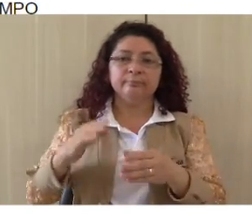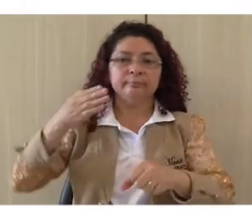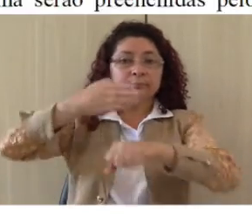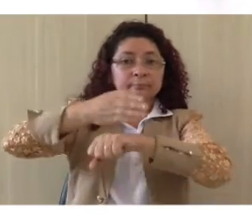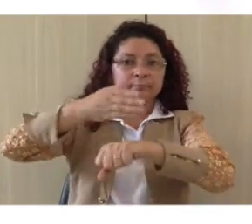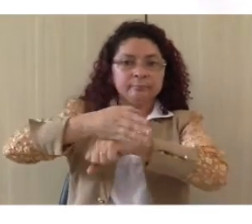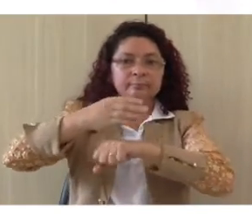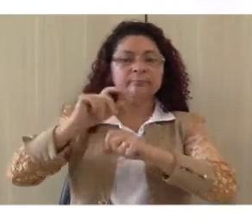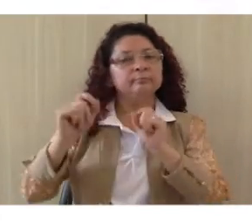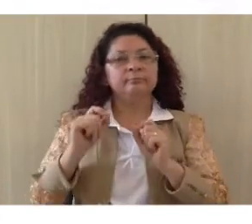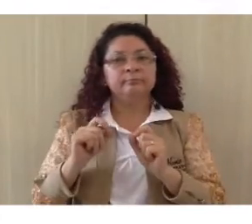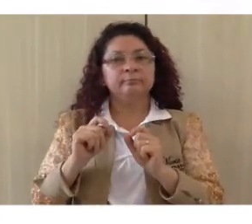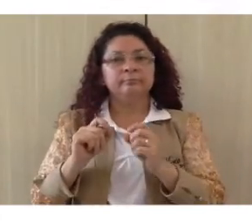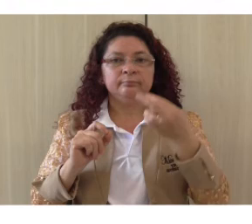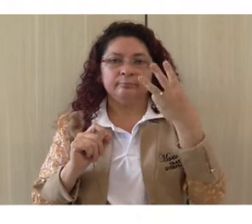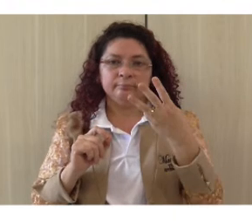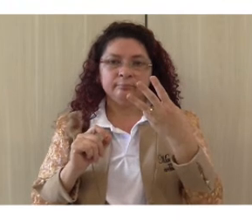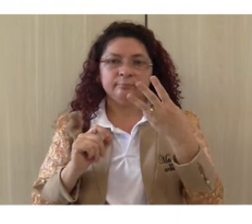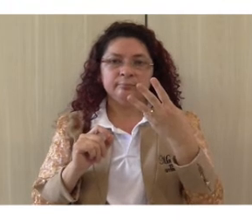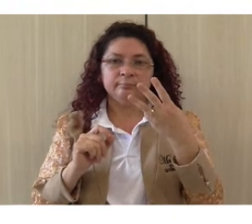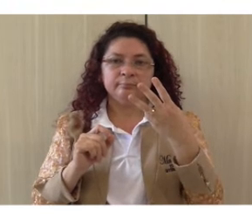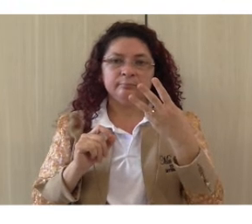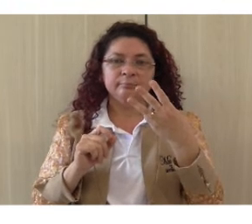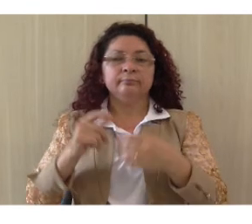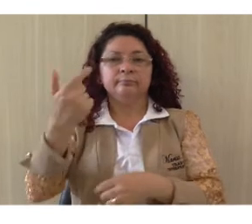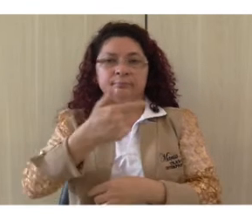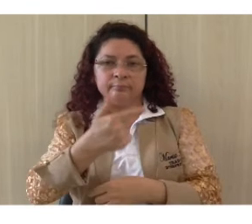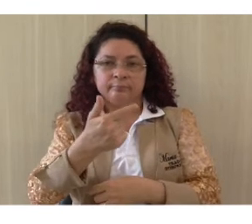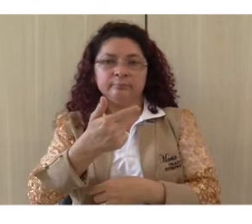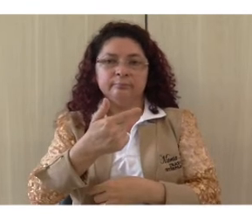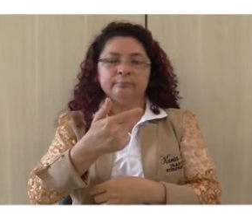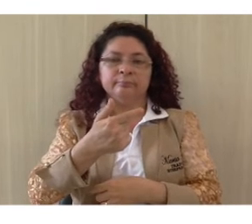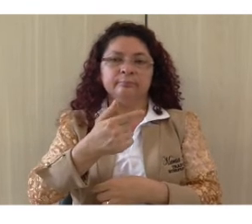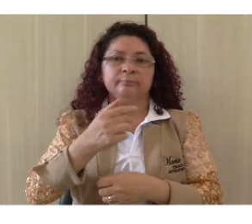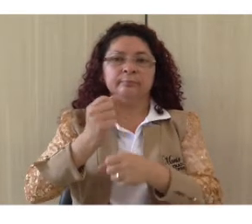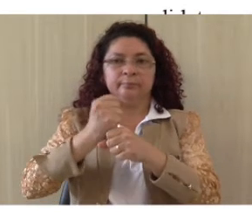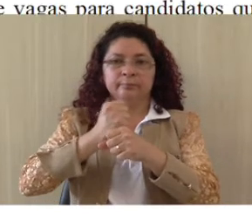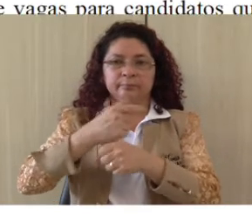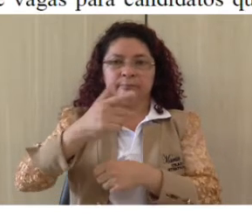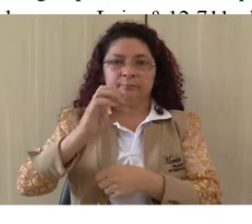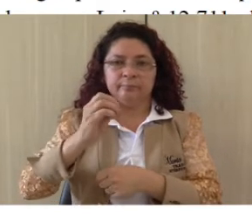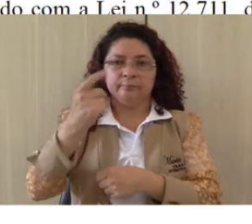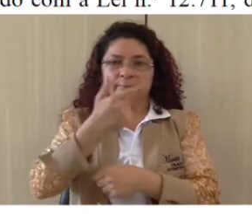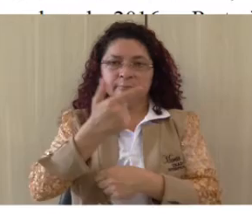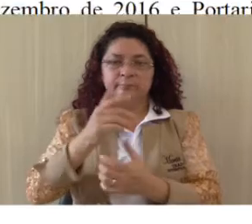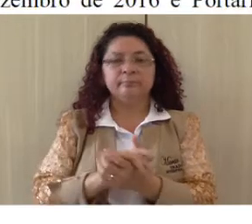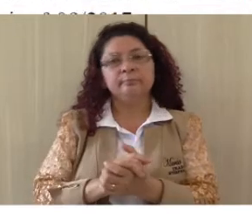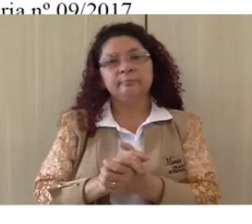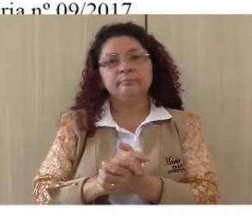ingresso, página 3, no segundo semestre de 2022,